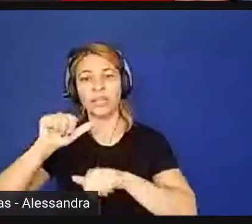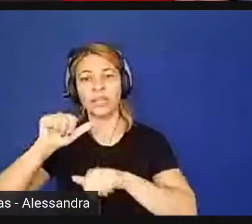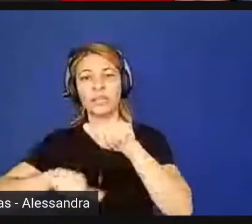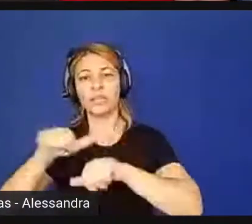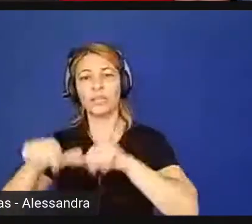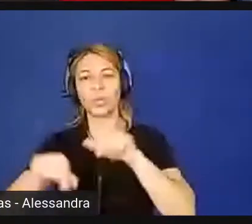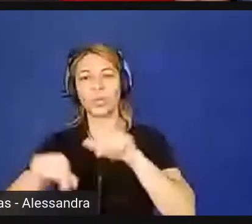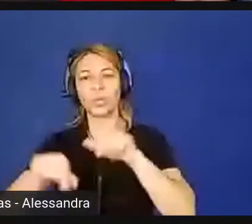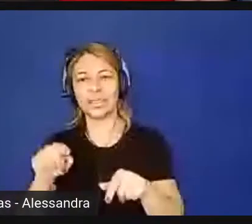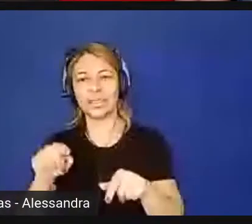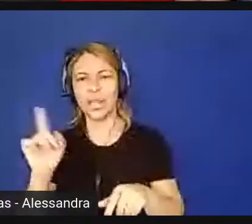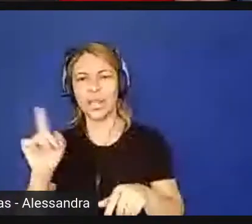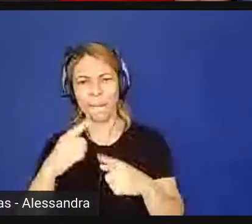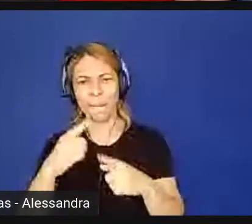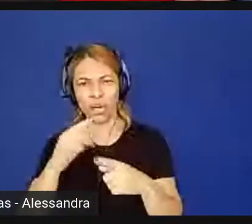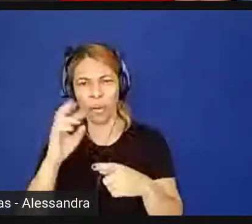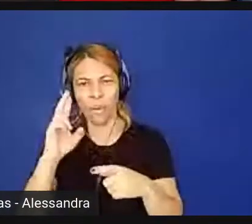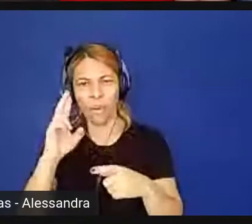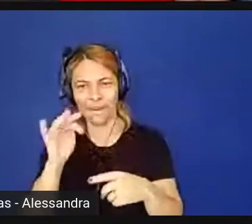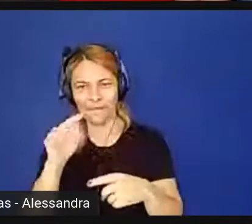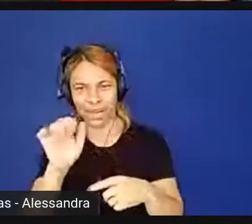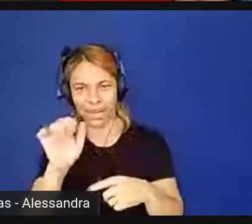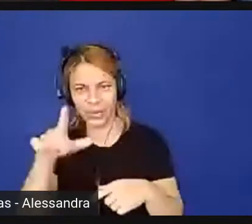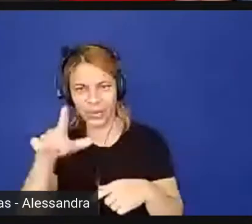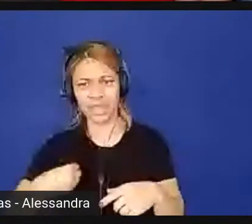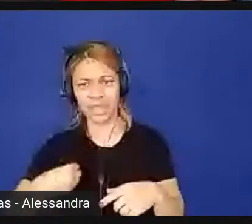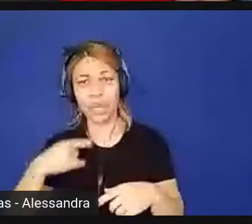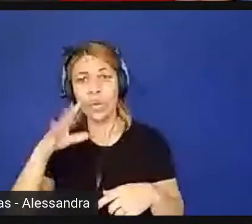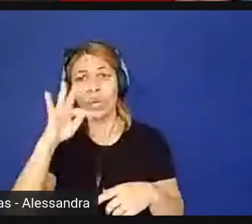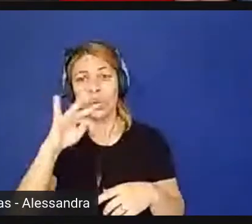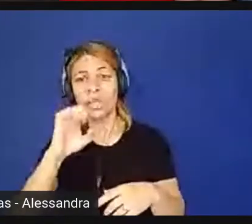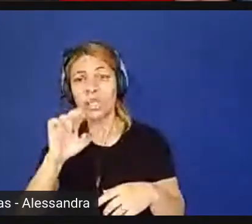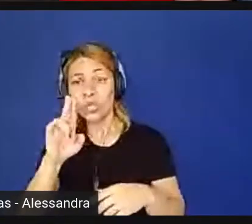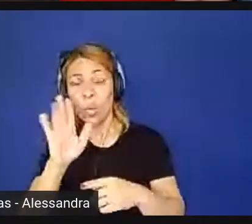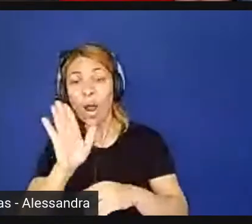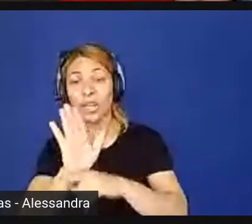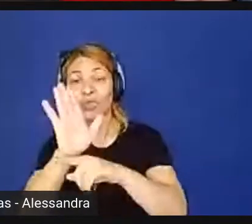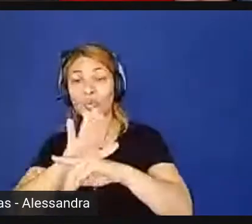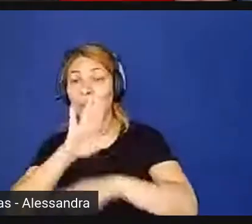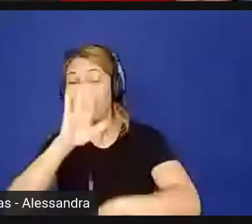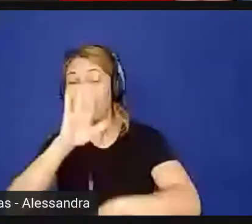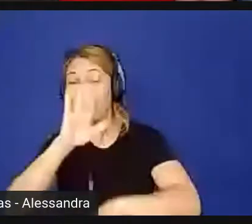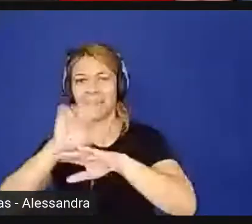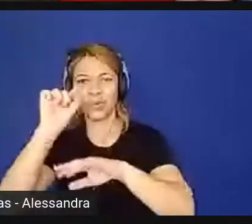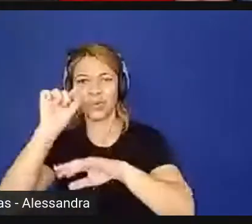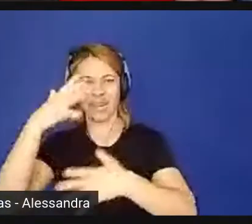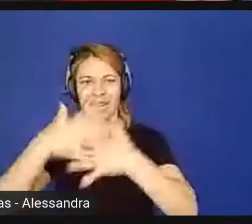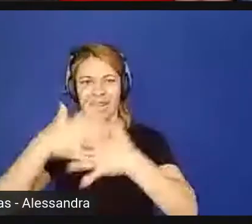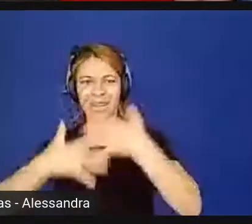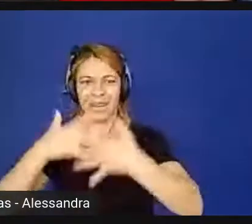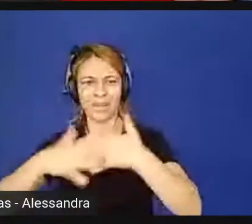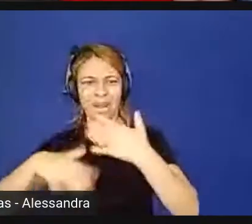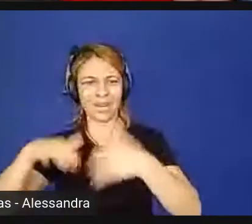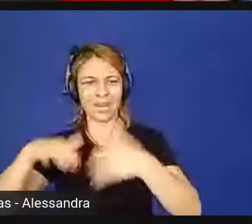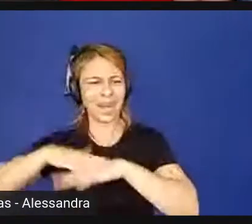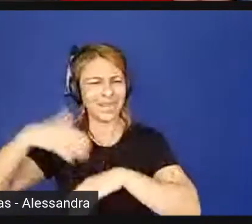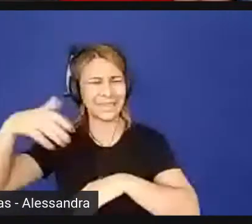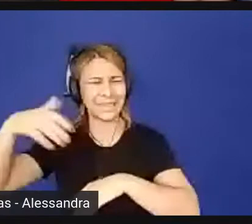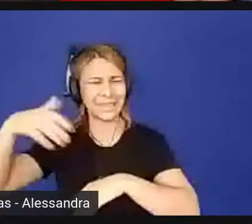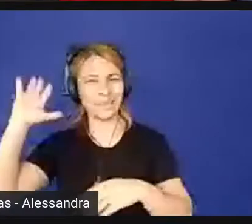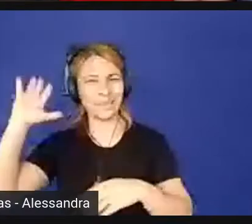não é porque o Rafael está aqui que eu vou dizer isso. O TCU tem mais ajudado do que atrapalhado nesse processo. Eu estou falando porque eu sou órgão